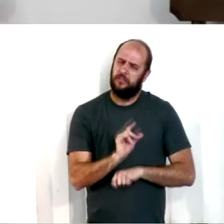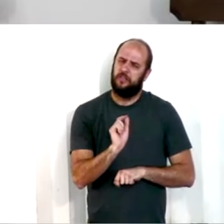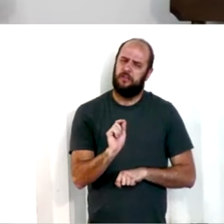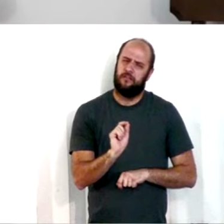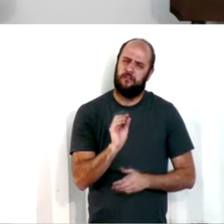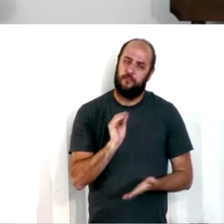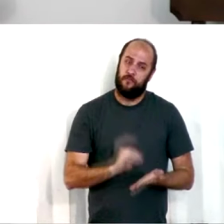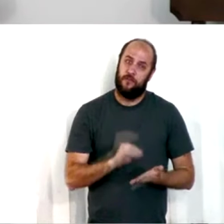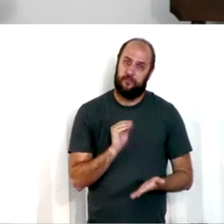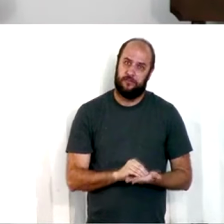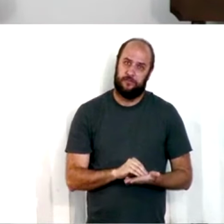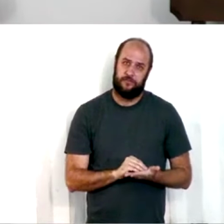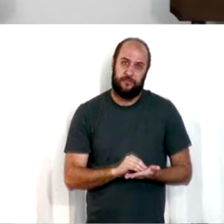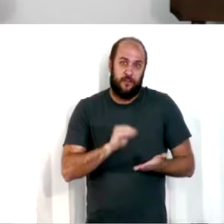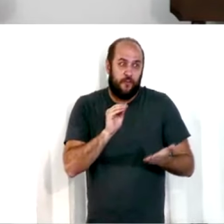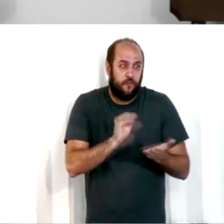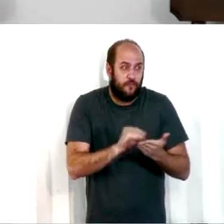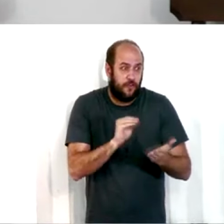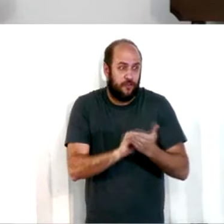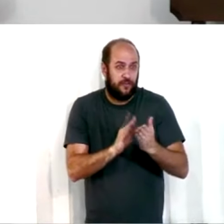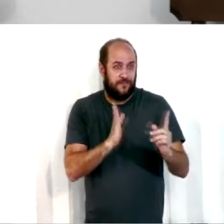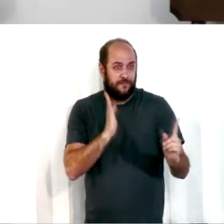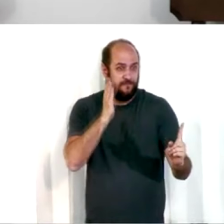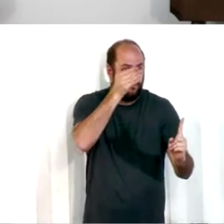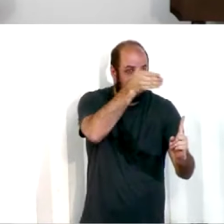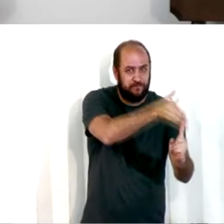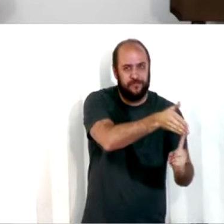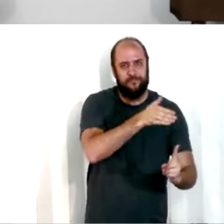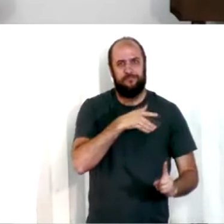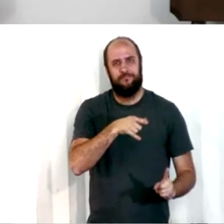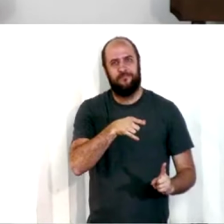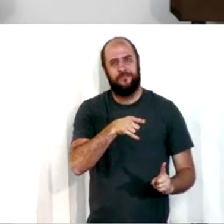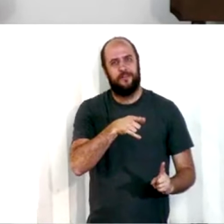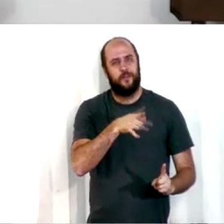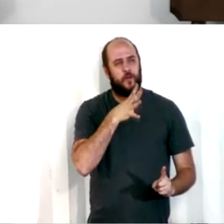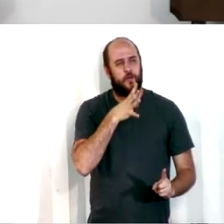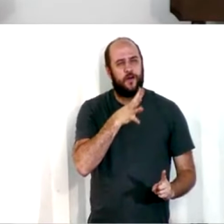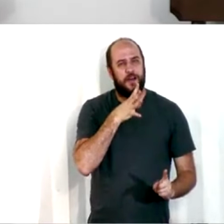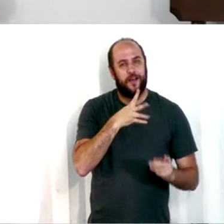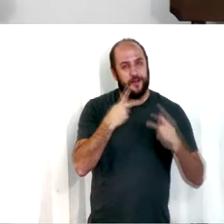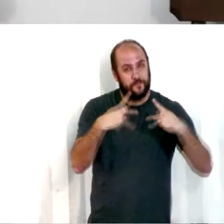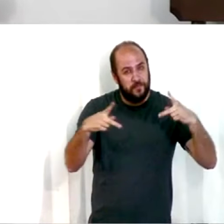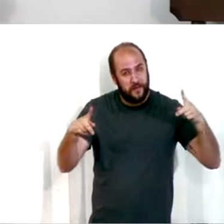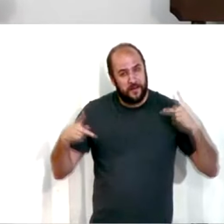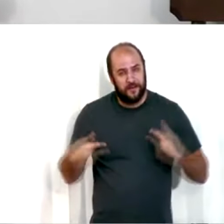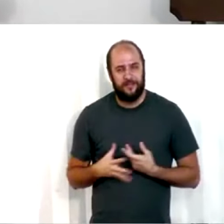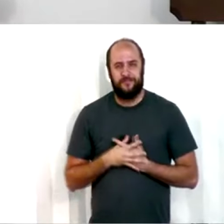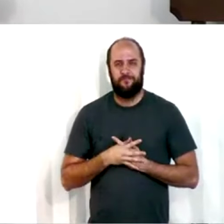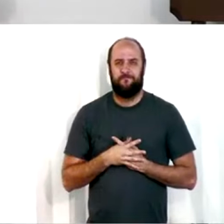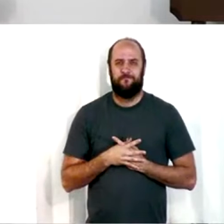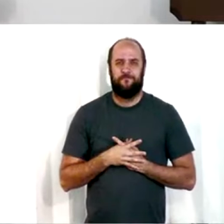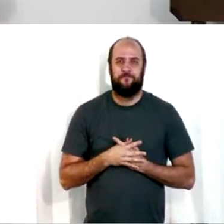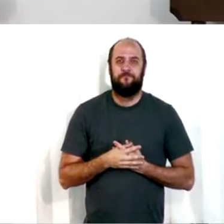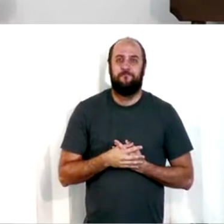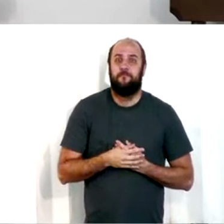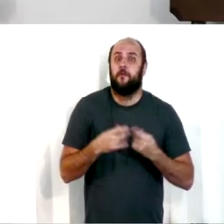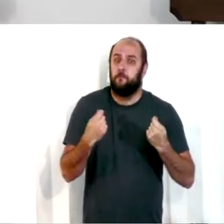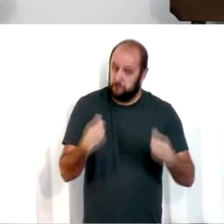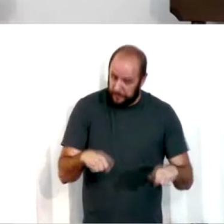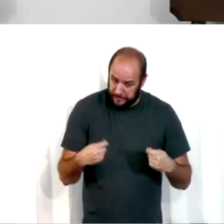Falta a mensagem chegar aos pecadores. Para que a mensagem de Cristo sofredor chegue aos pecadores,